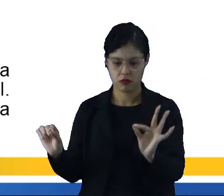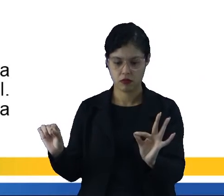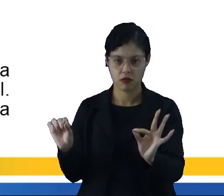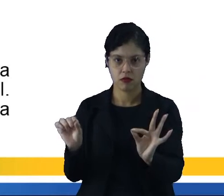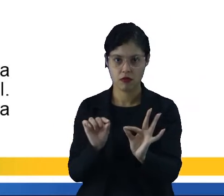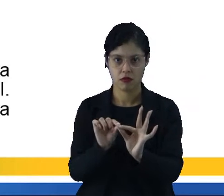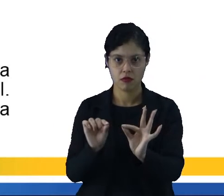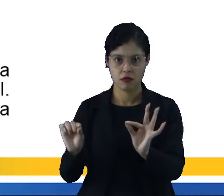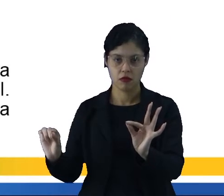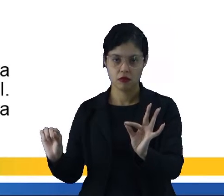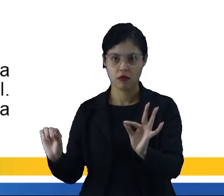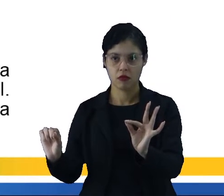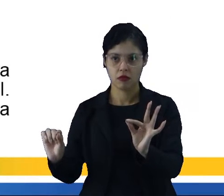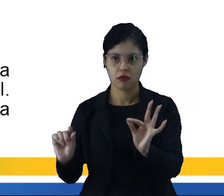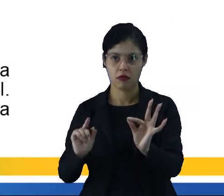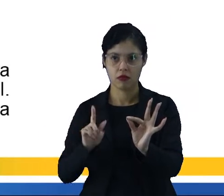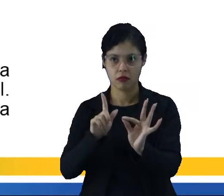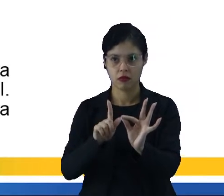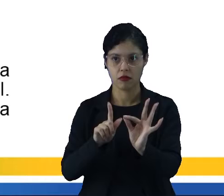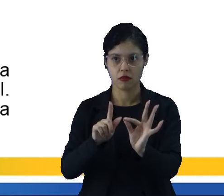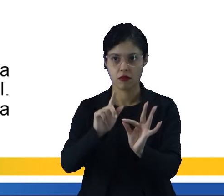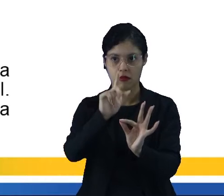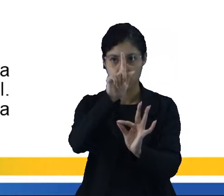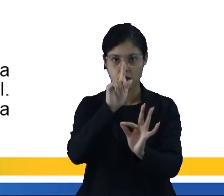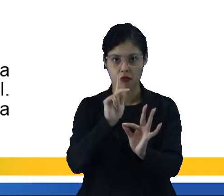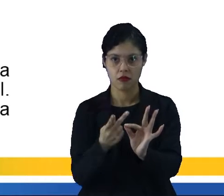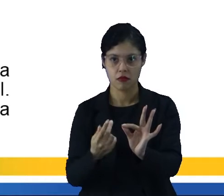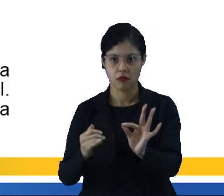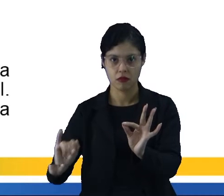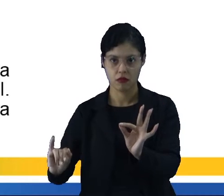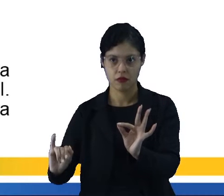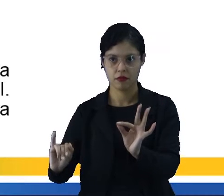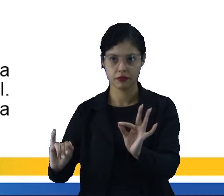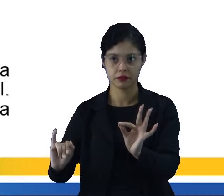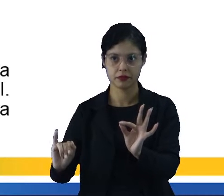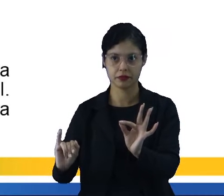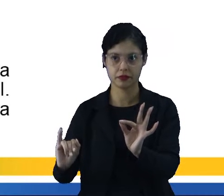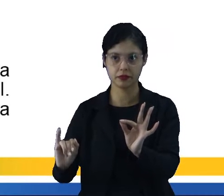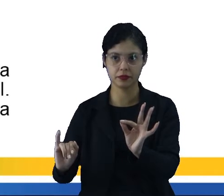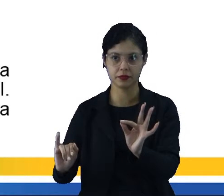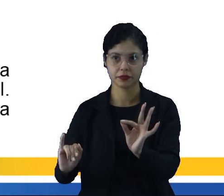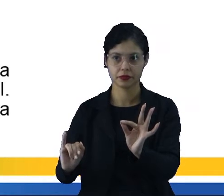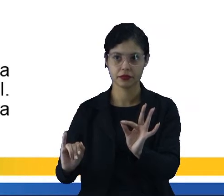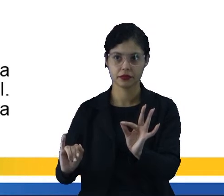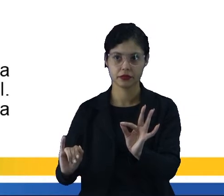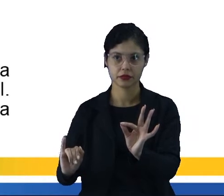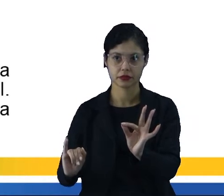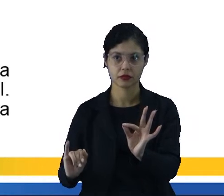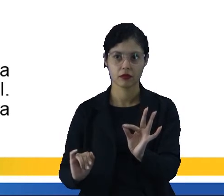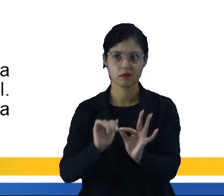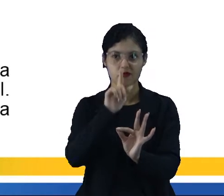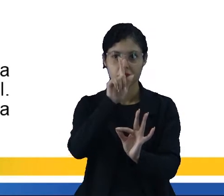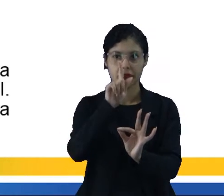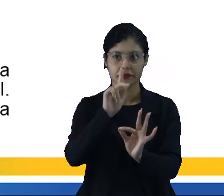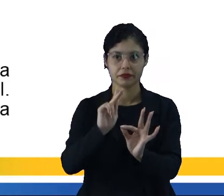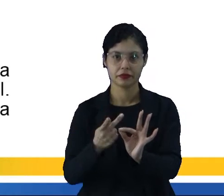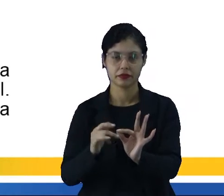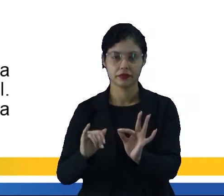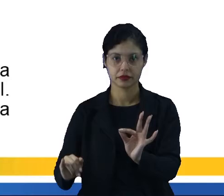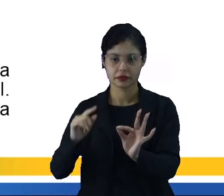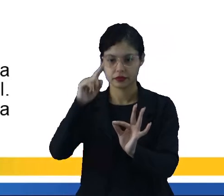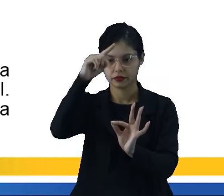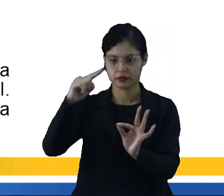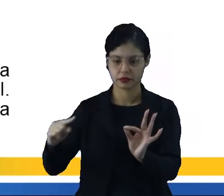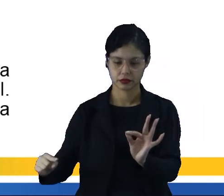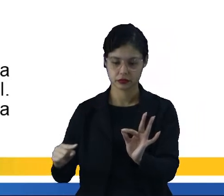observar ghi esse triângulo aqui ó g h i é um triângulo também